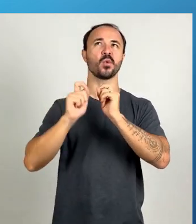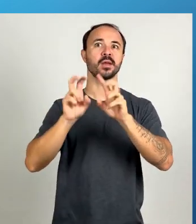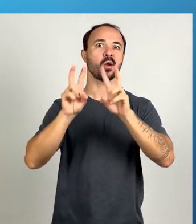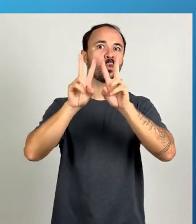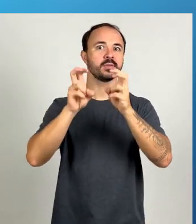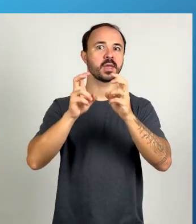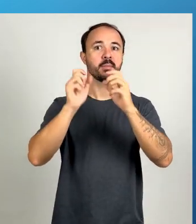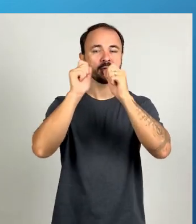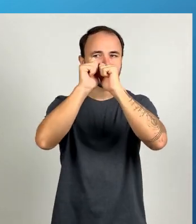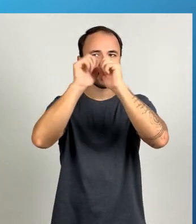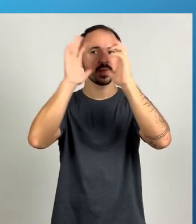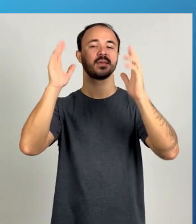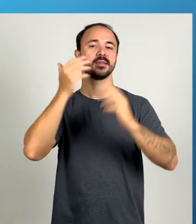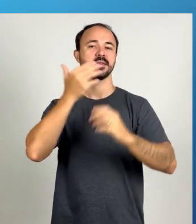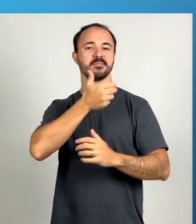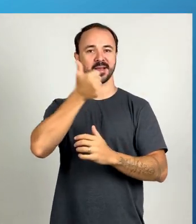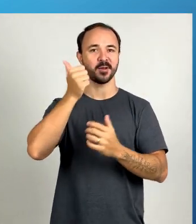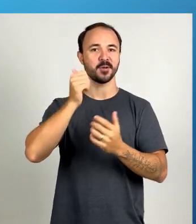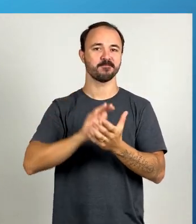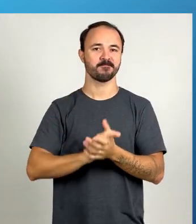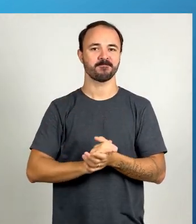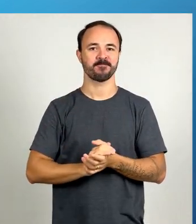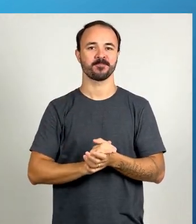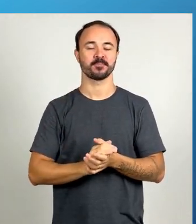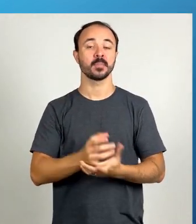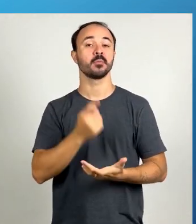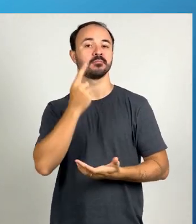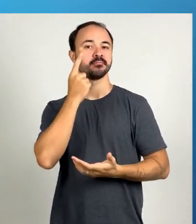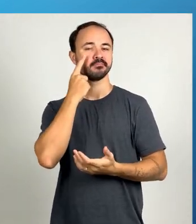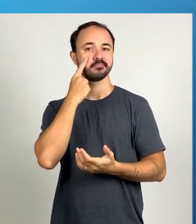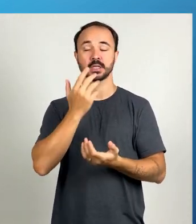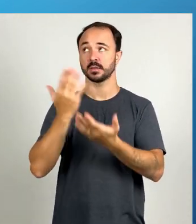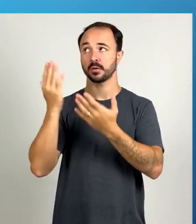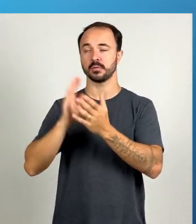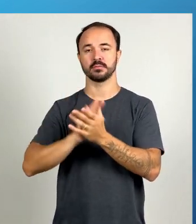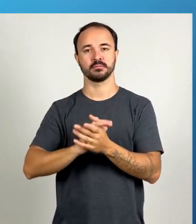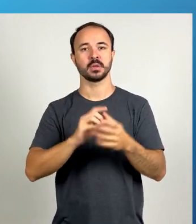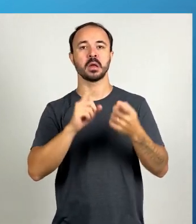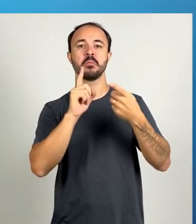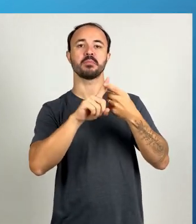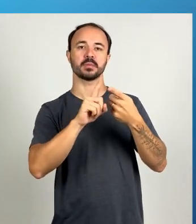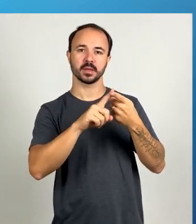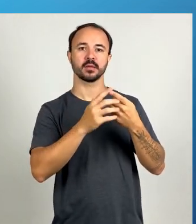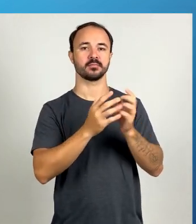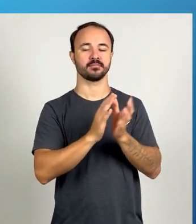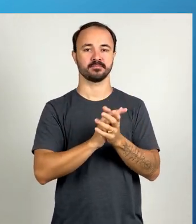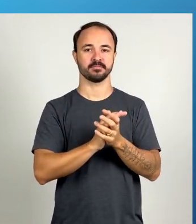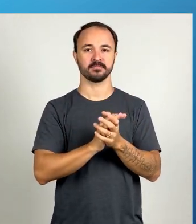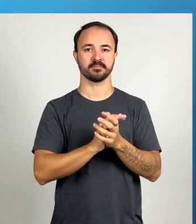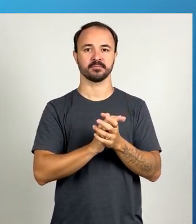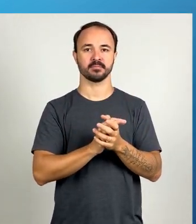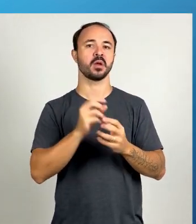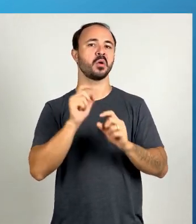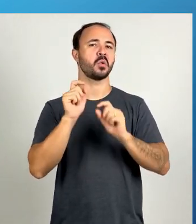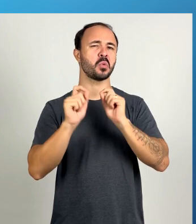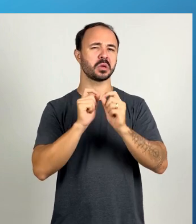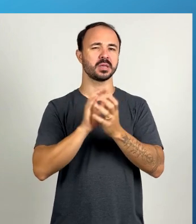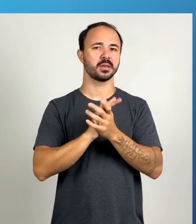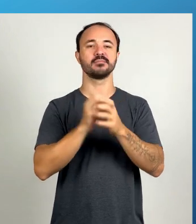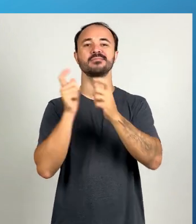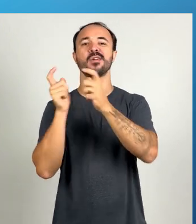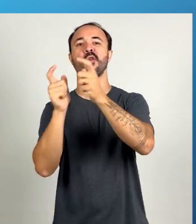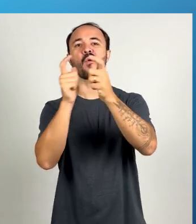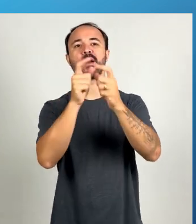E conseguir compreender melhor, tranquilo? Então olha aqui em cima, ó, nós temos o quê? Primeiro assunto, o que são, né,